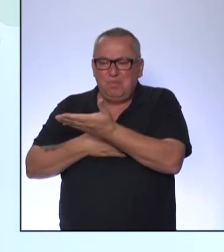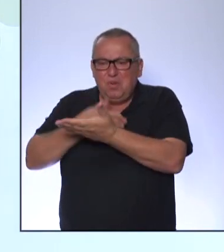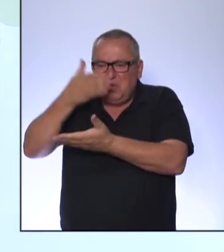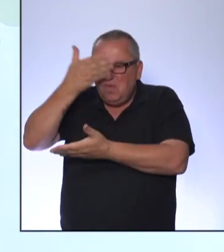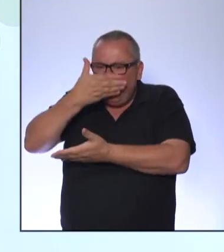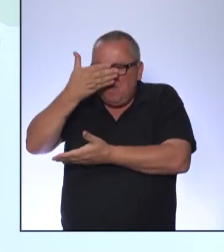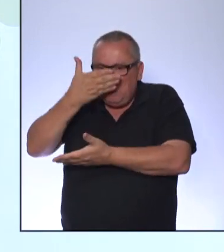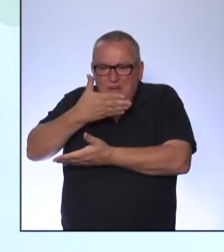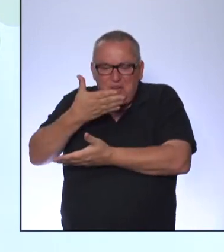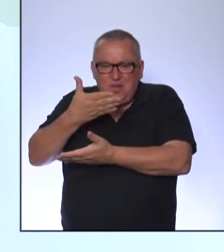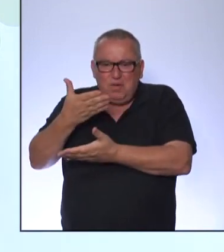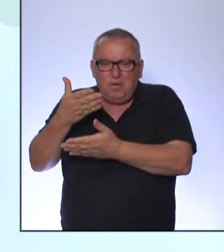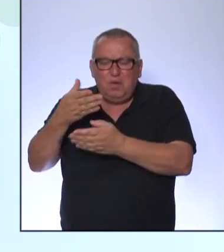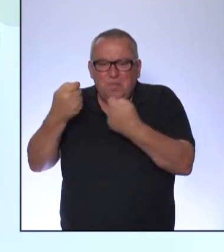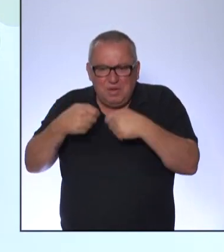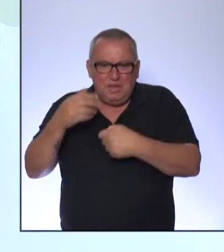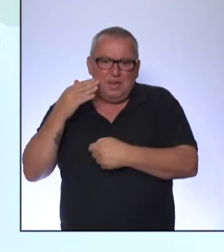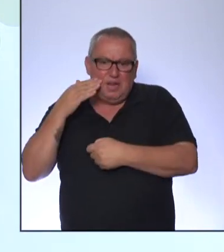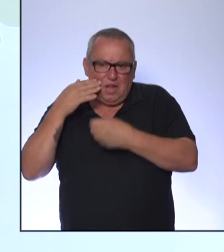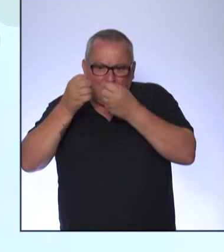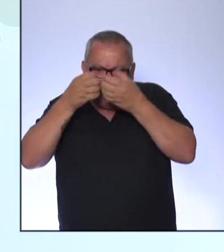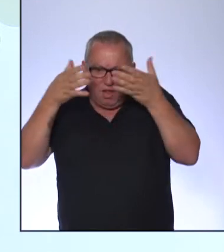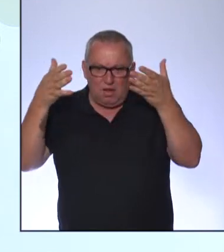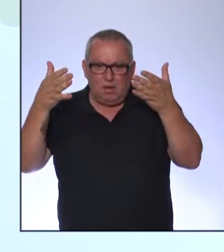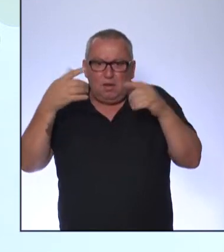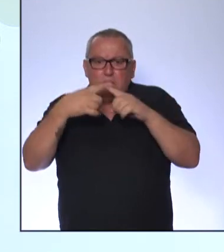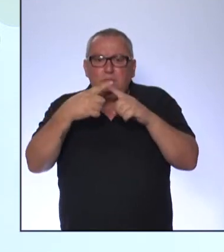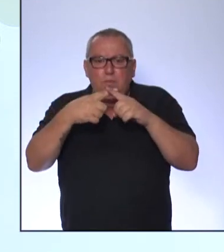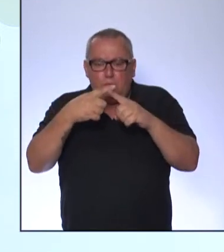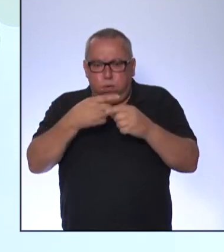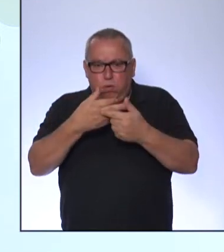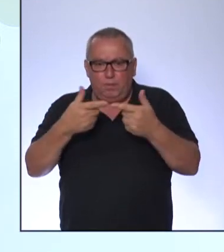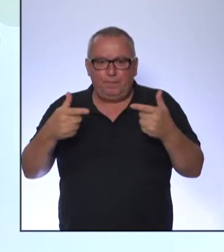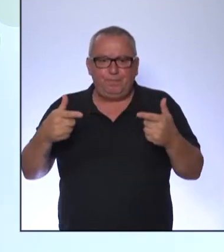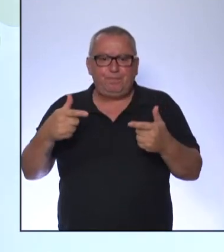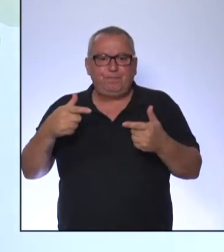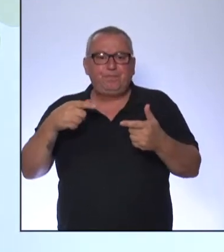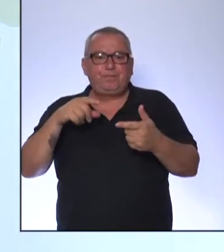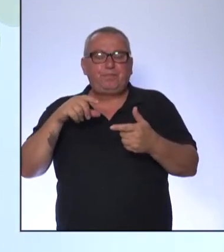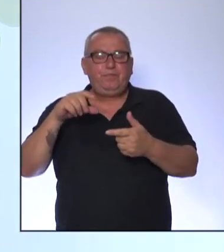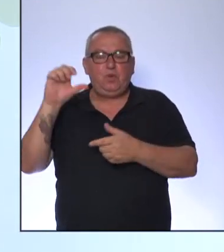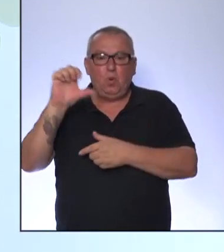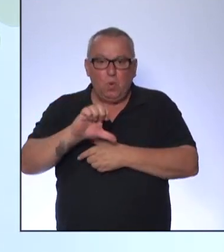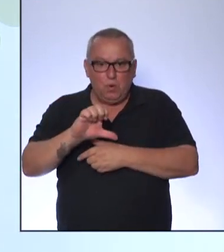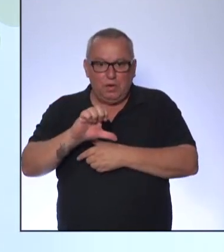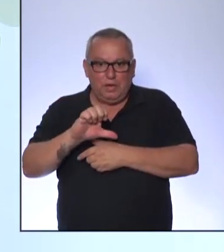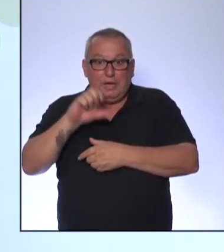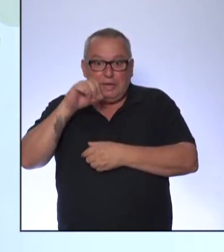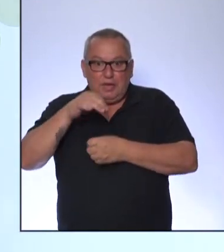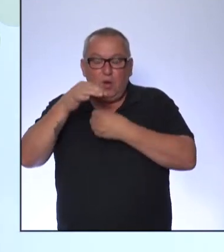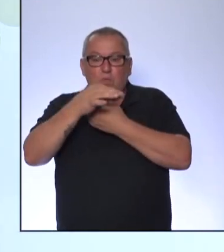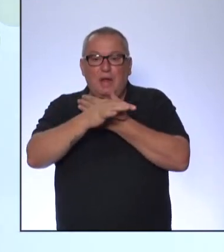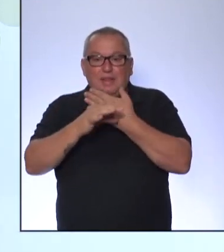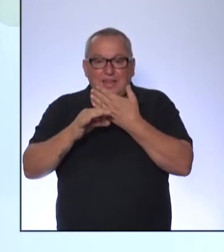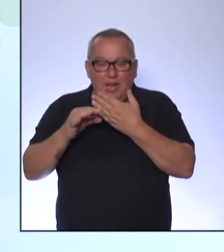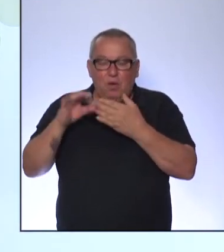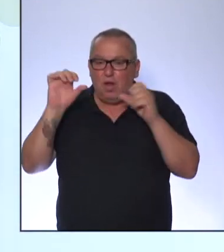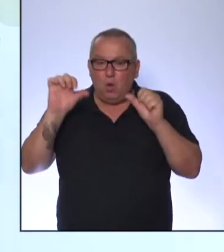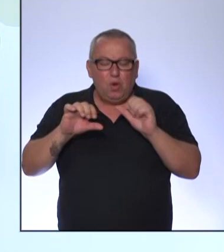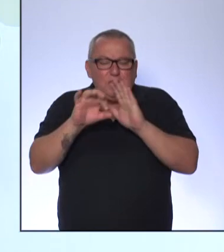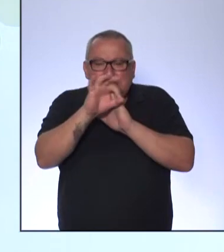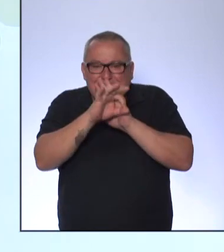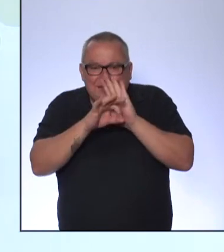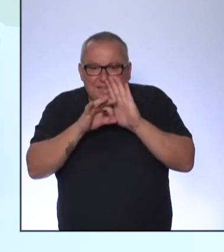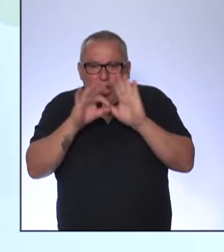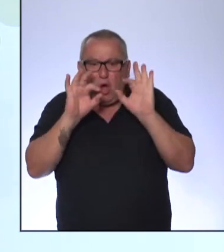vejo? Porque se algo de ruim acontecer aqui, todo o nosso organismo ele vai entrar em, não vou dizer em